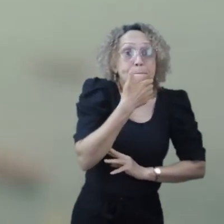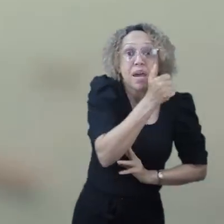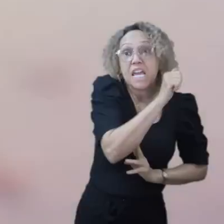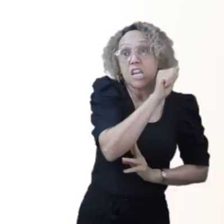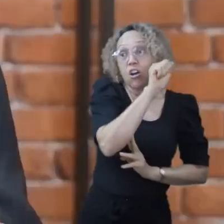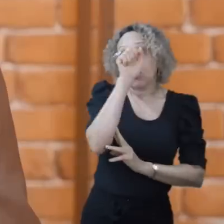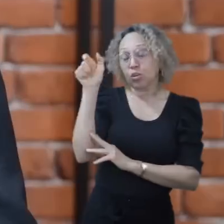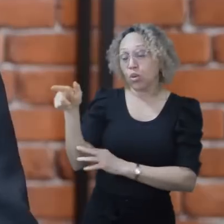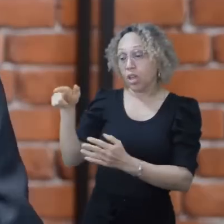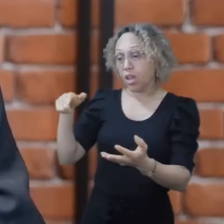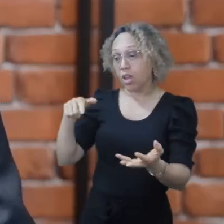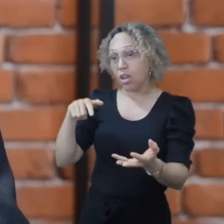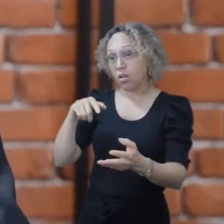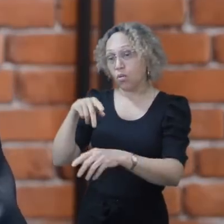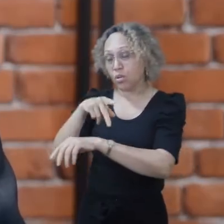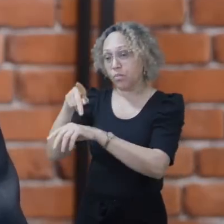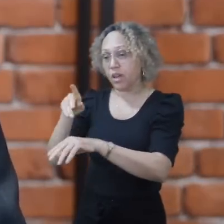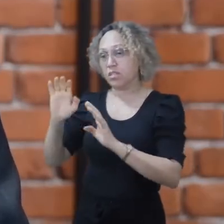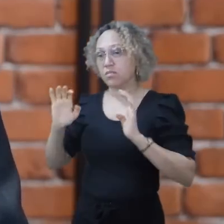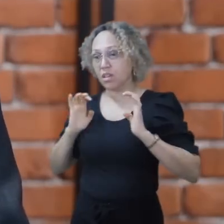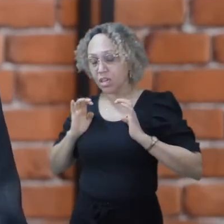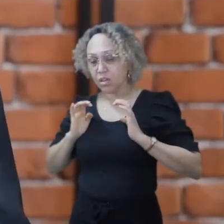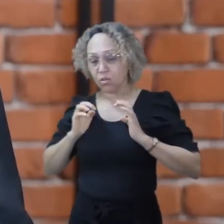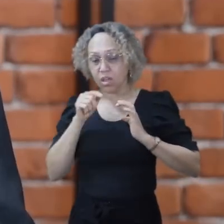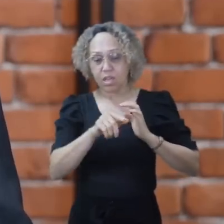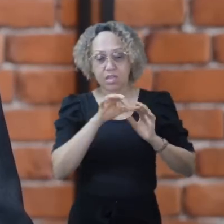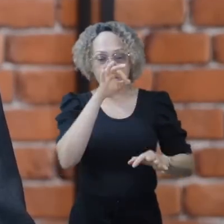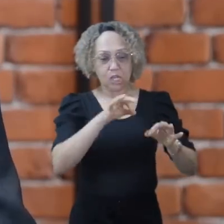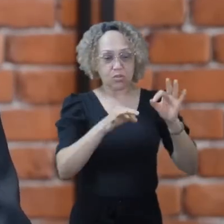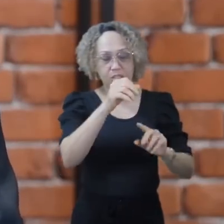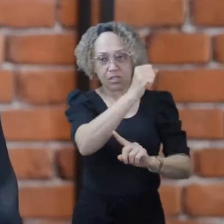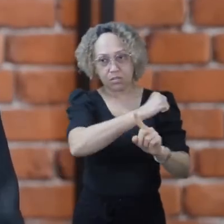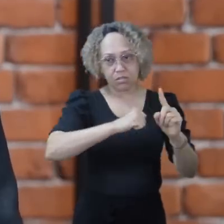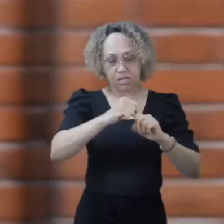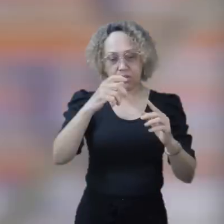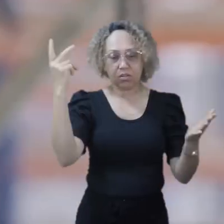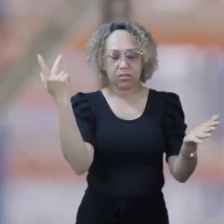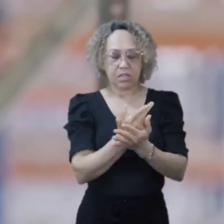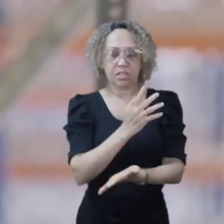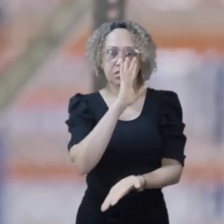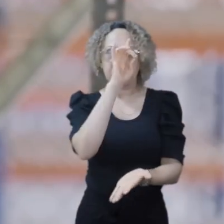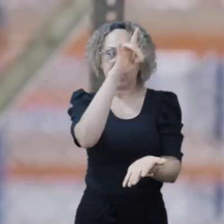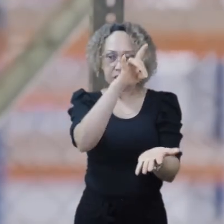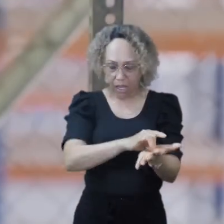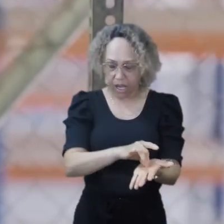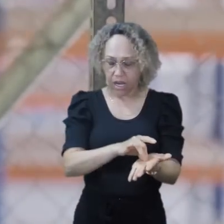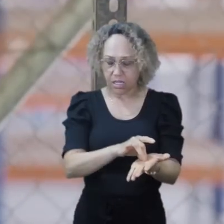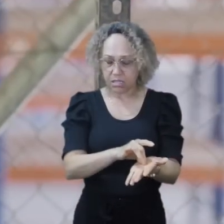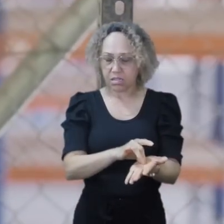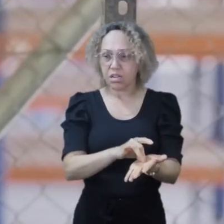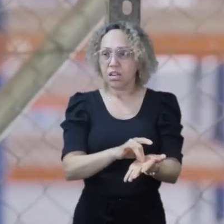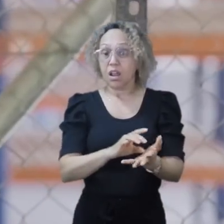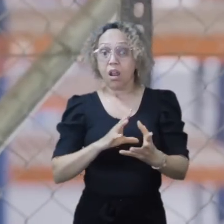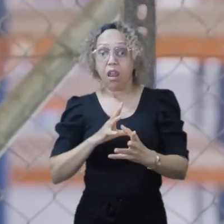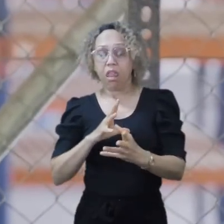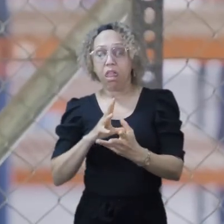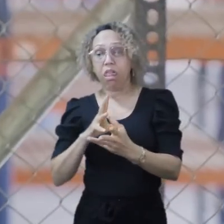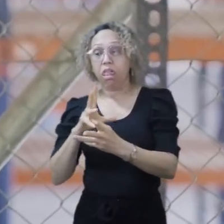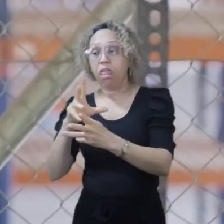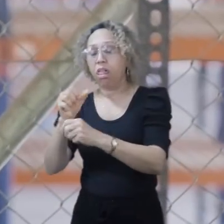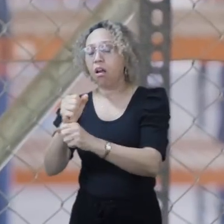ricos. Isso é justiça social acontecendo de verdade. Mais do que números, são